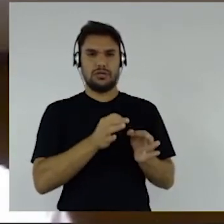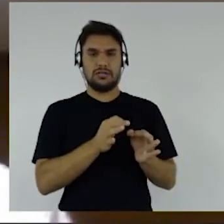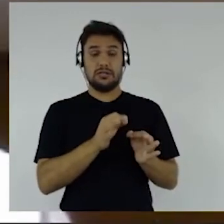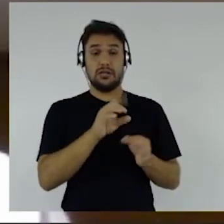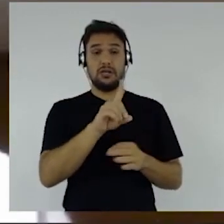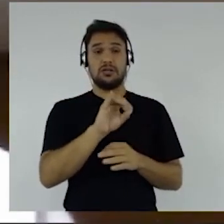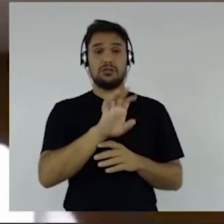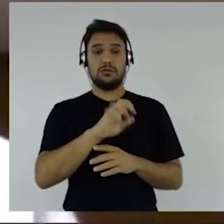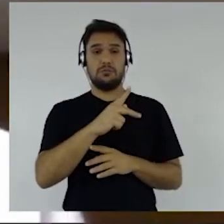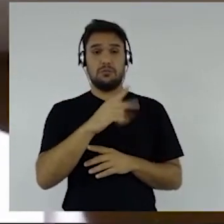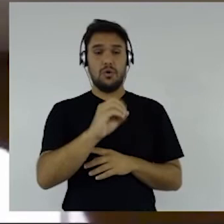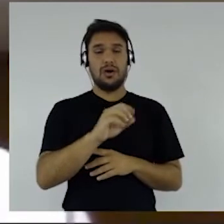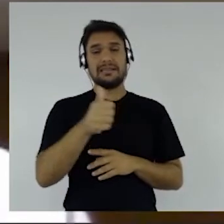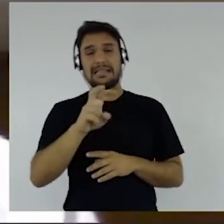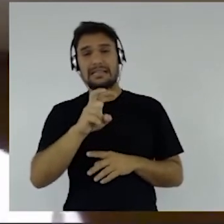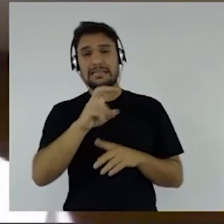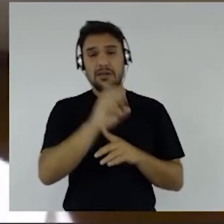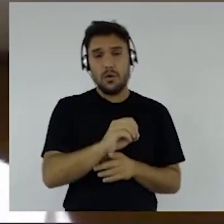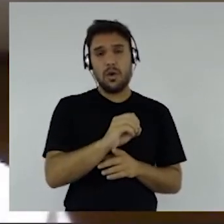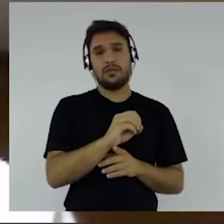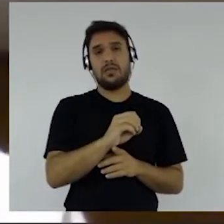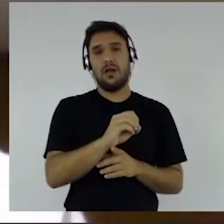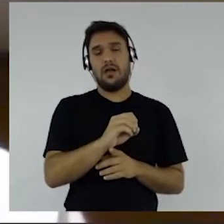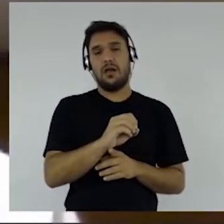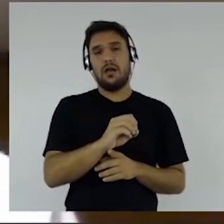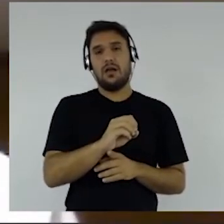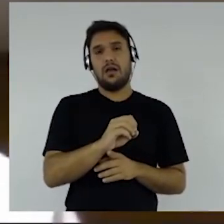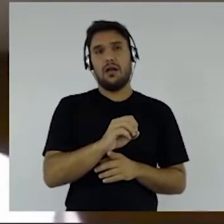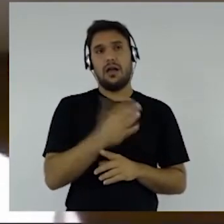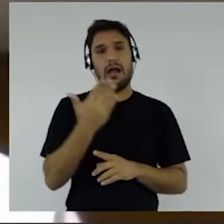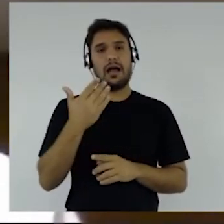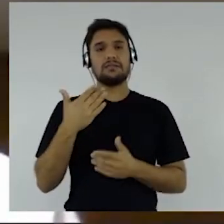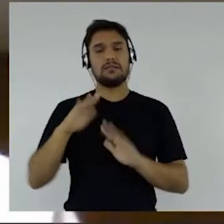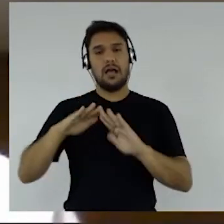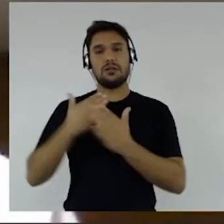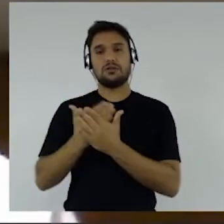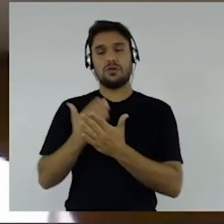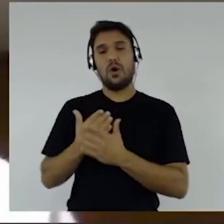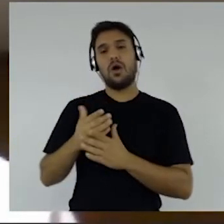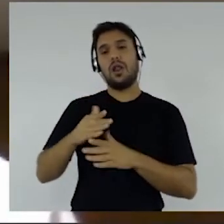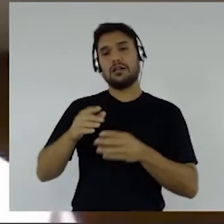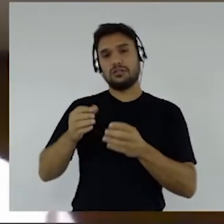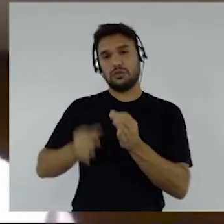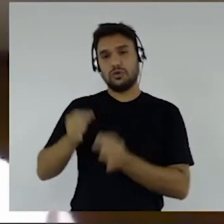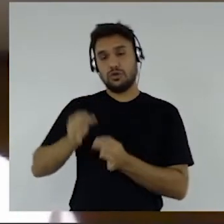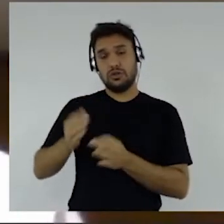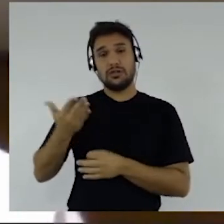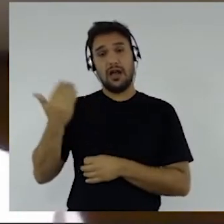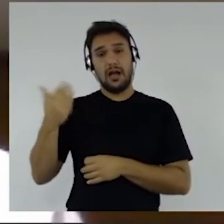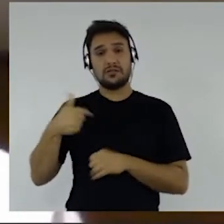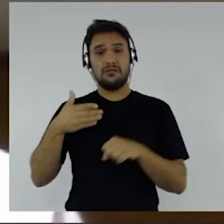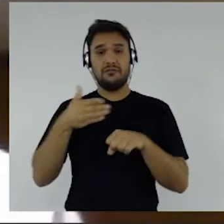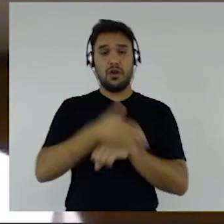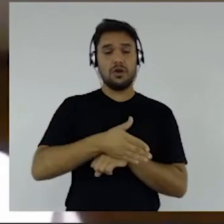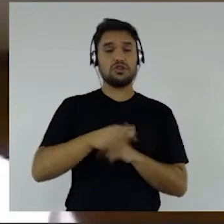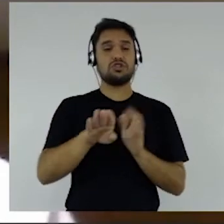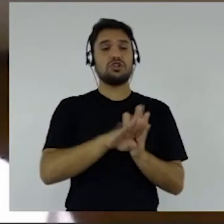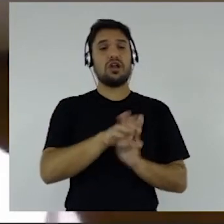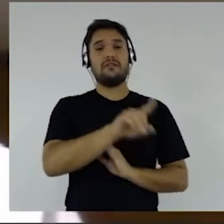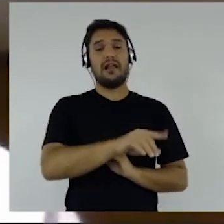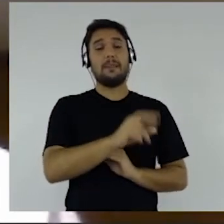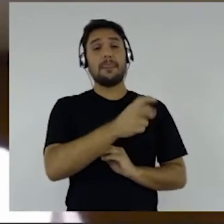DIPO, cerca de 150. O colega, uma vez dando aula na Escola Paulista da Magistratura, me contou que chegaram num determinado dia a